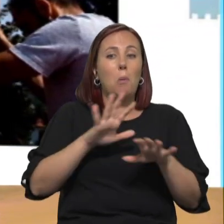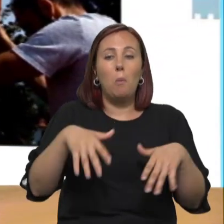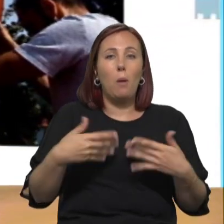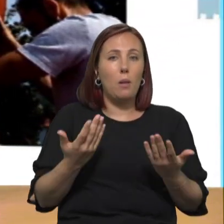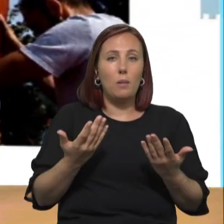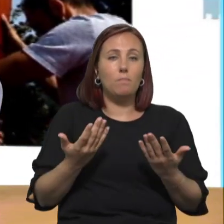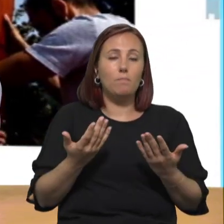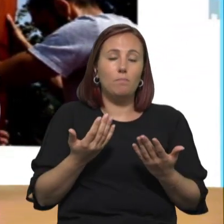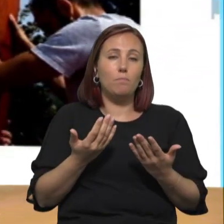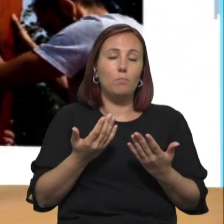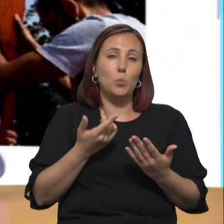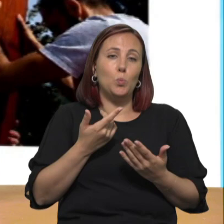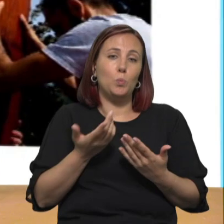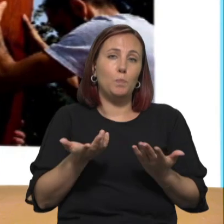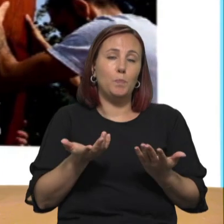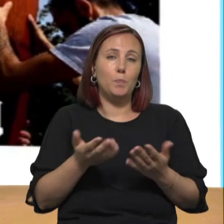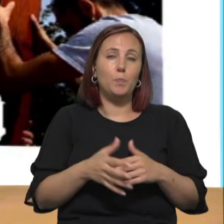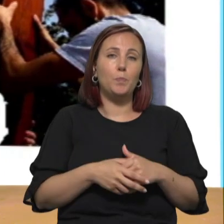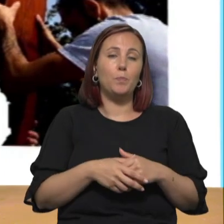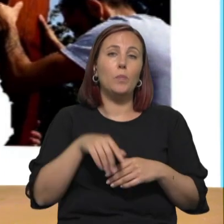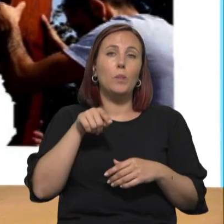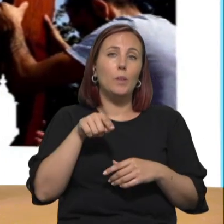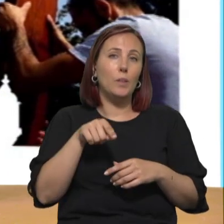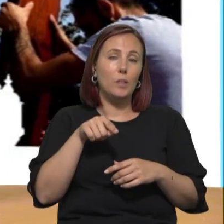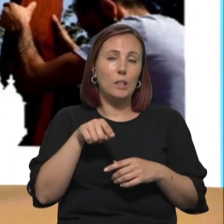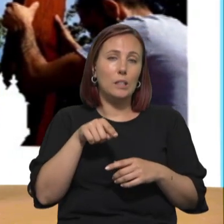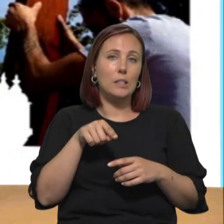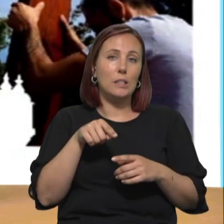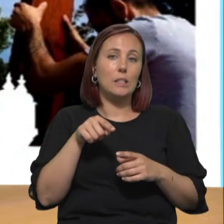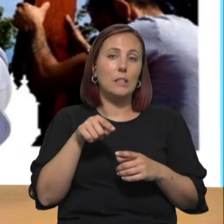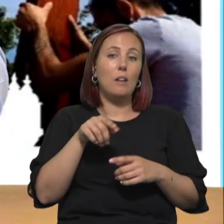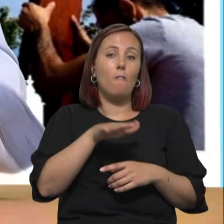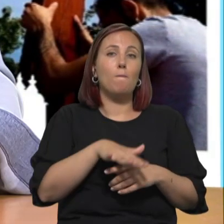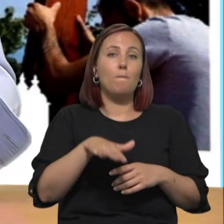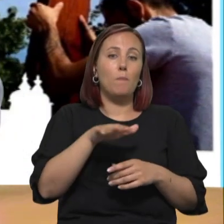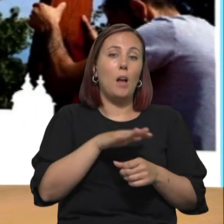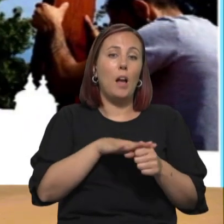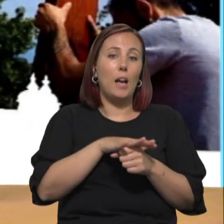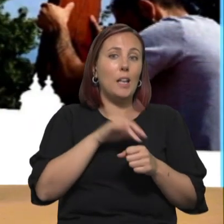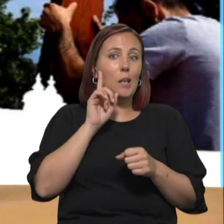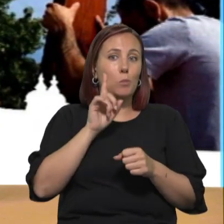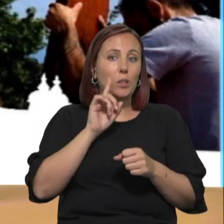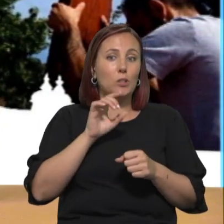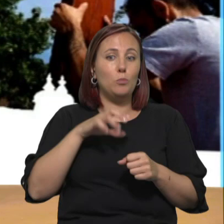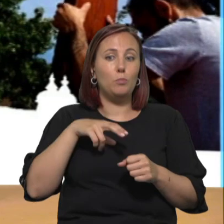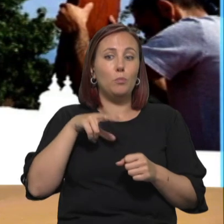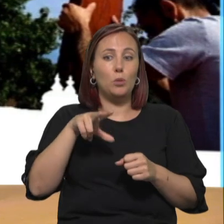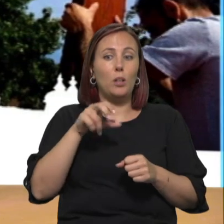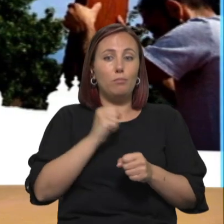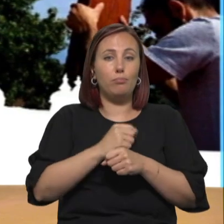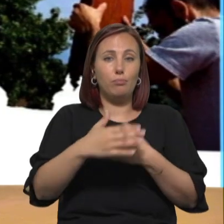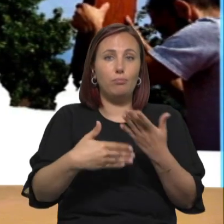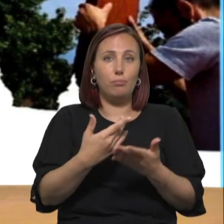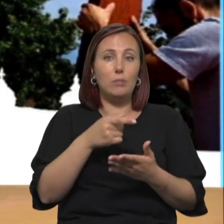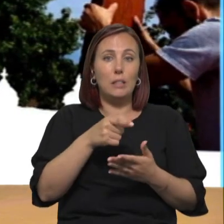portanto, aí sim acho que devia ser nos setores que são fundamentais para o país e